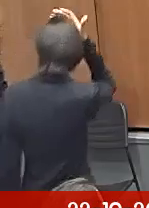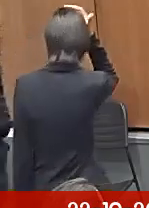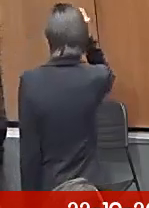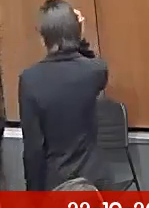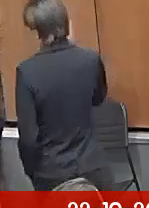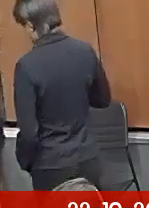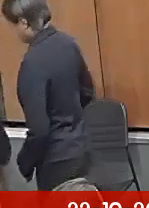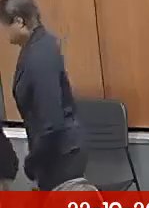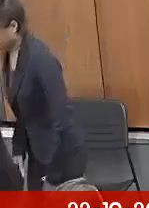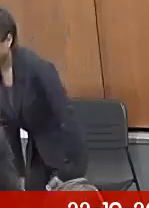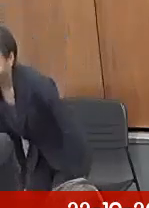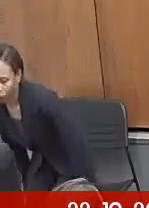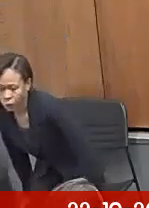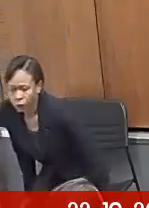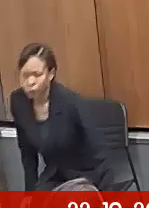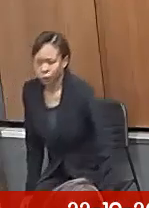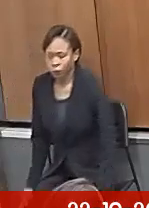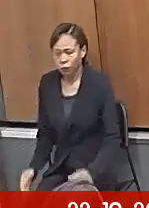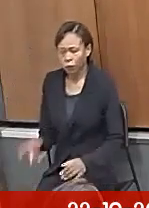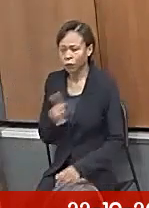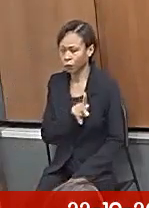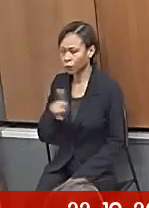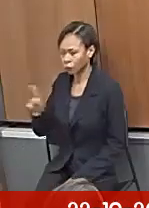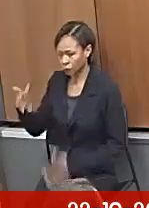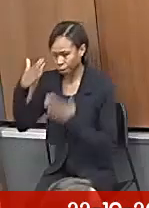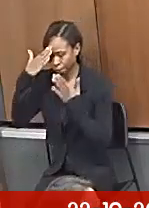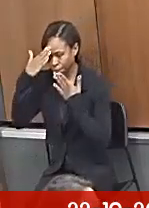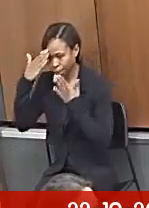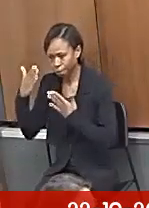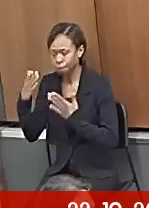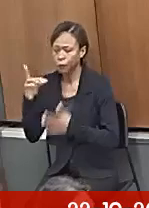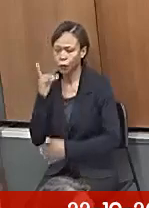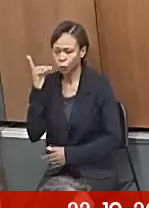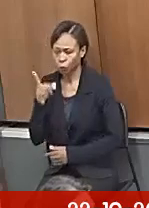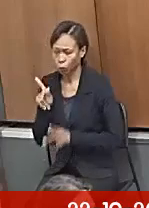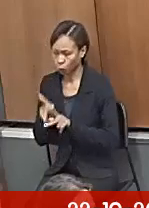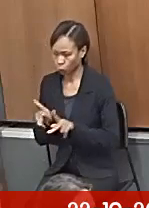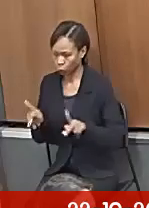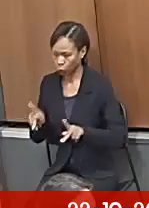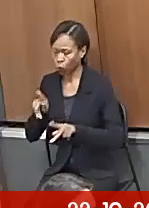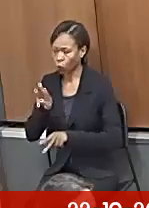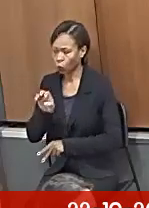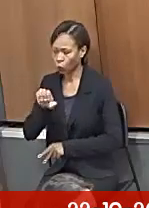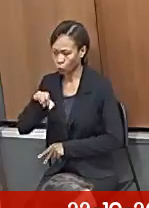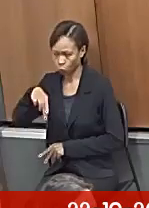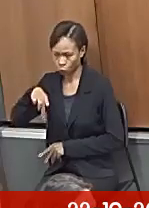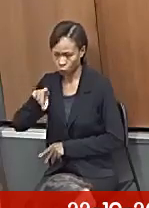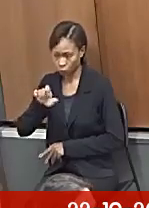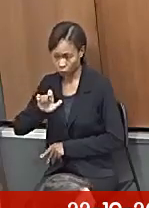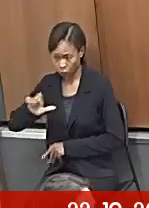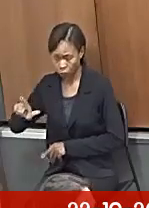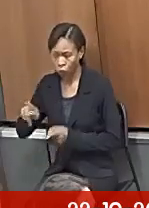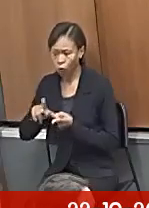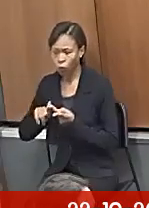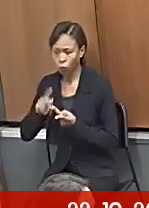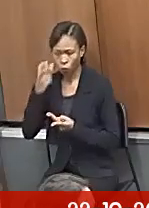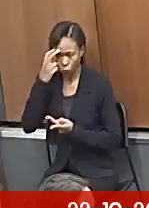Muito obrigado, senhor presidente, deputado professor Wendel, nosso vice-presidente, deputado Duarte